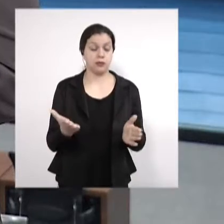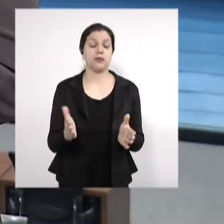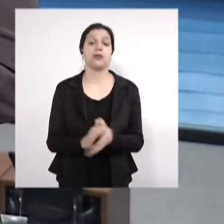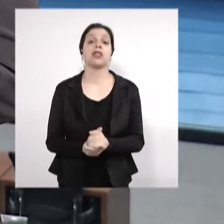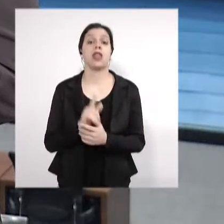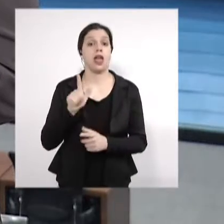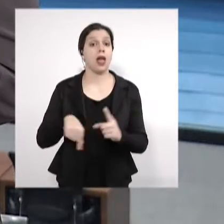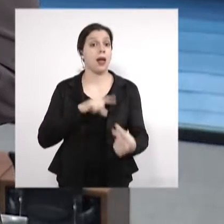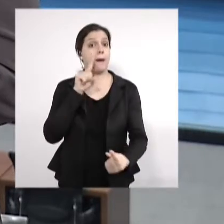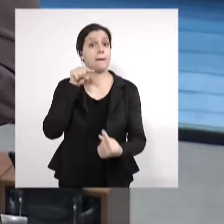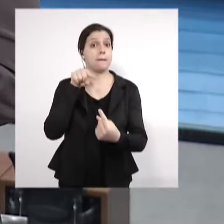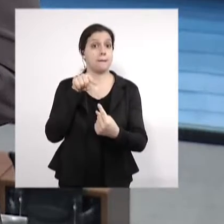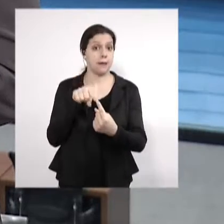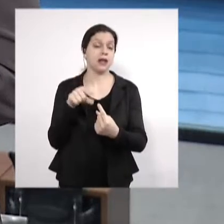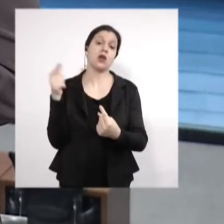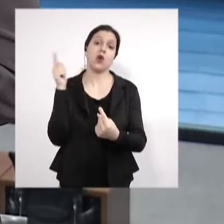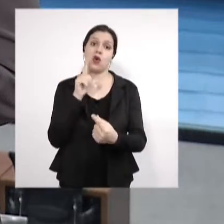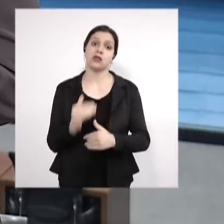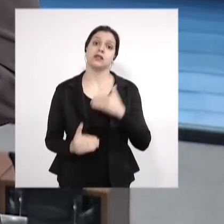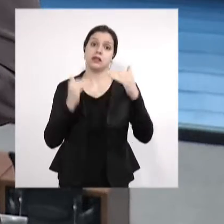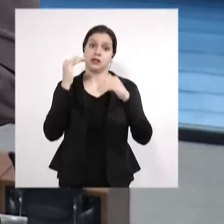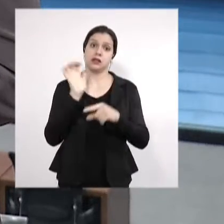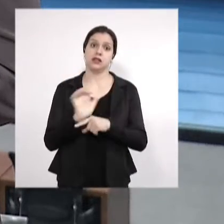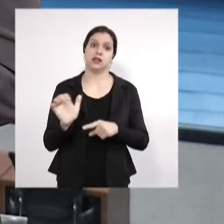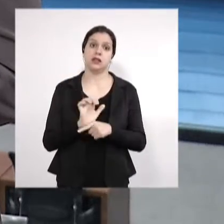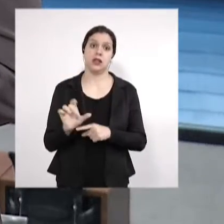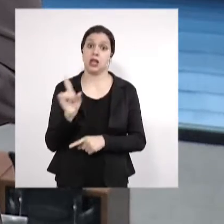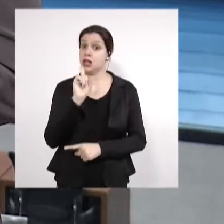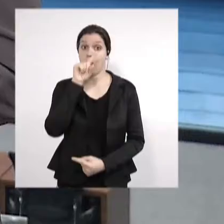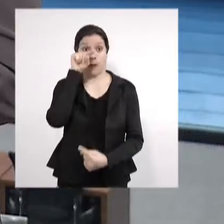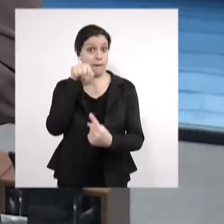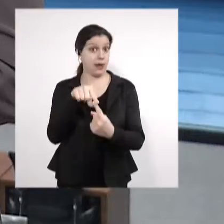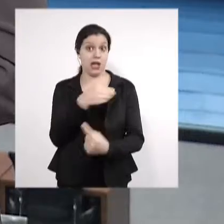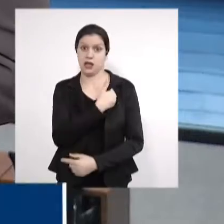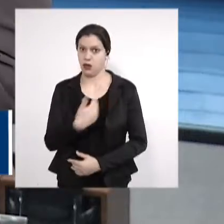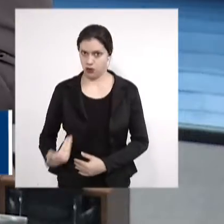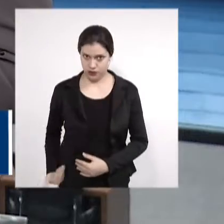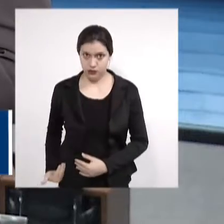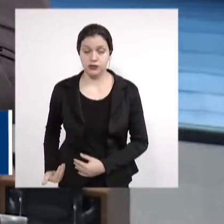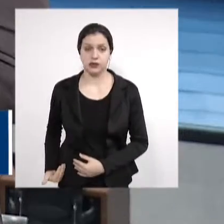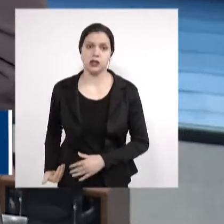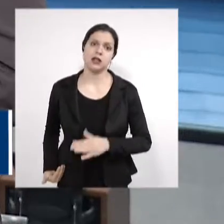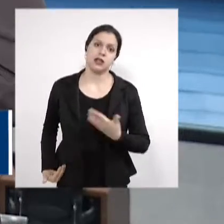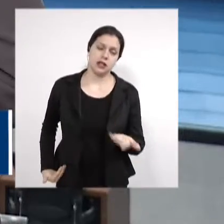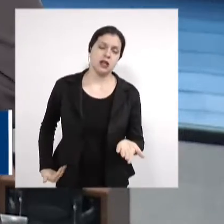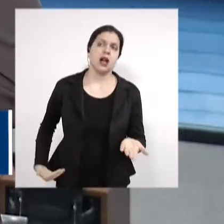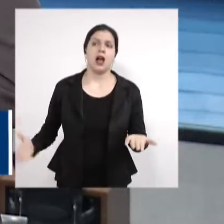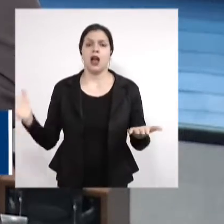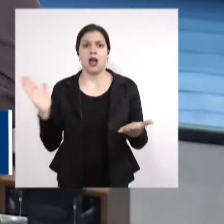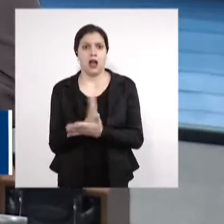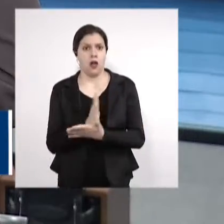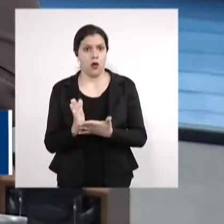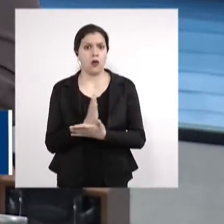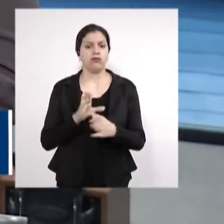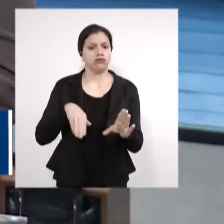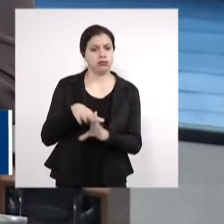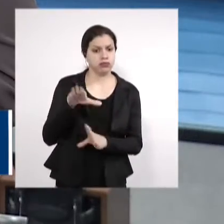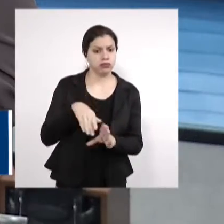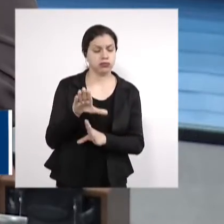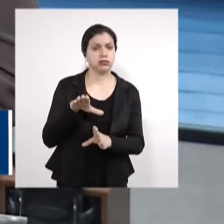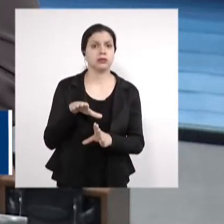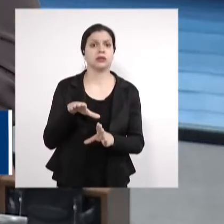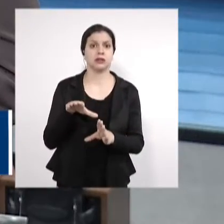são metas para o crescimento do Estado e não meta de governo, né, Thiago? Tem até algumas